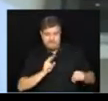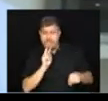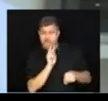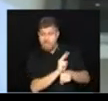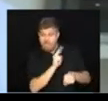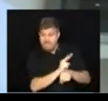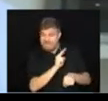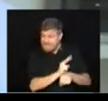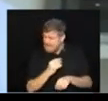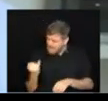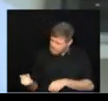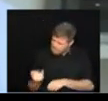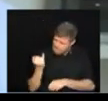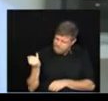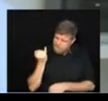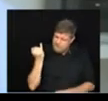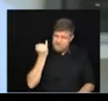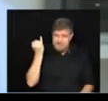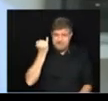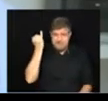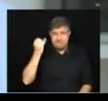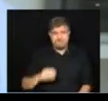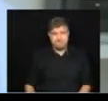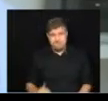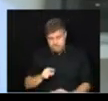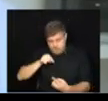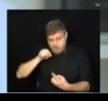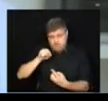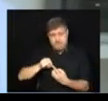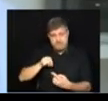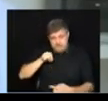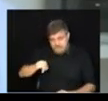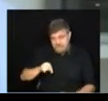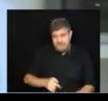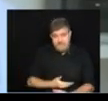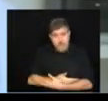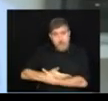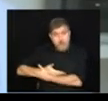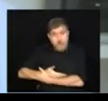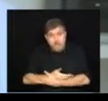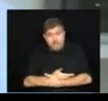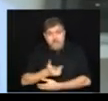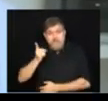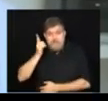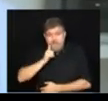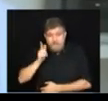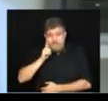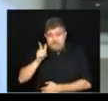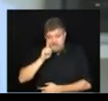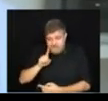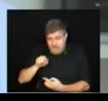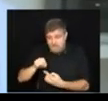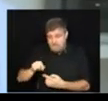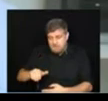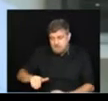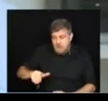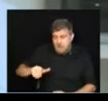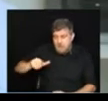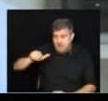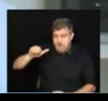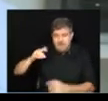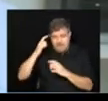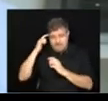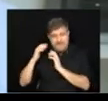é extremamente importante para que a criança atinja as suas metas de crescimento e